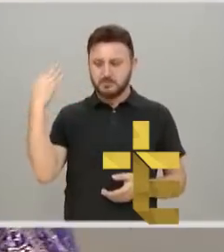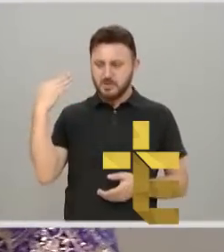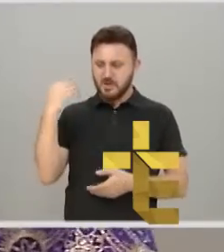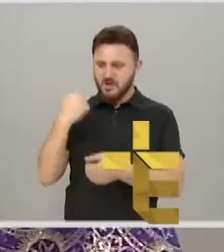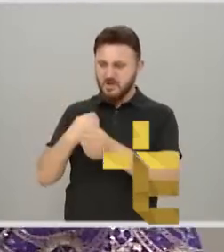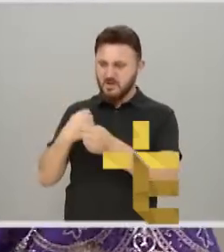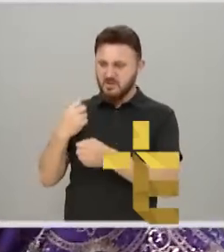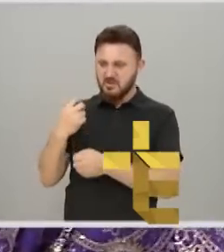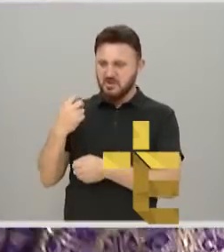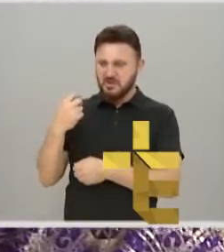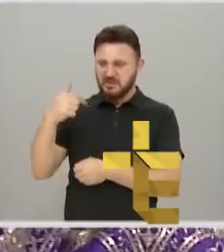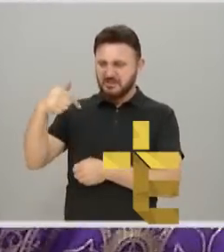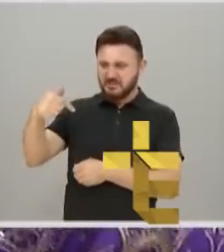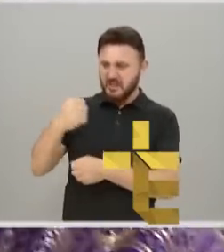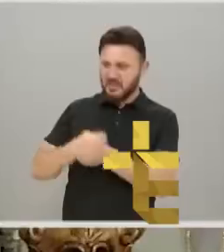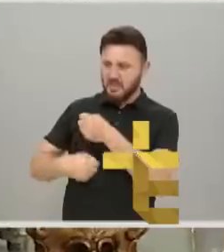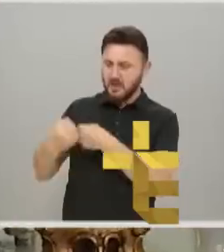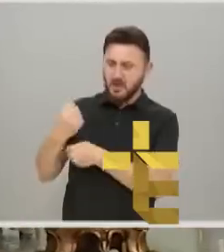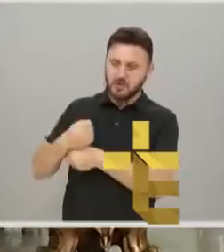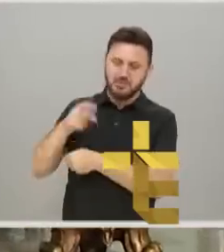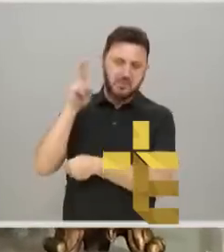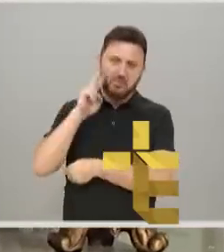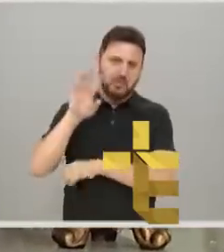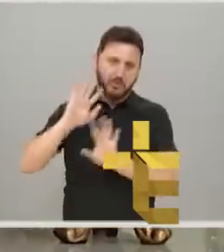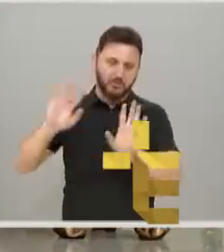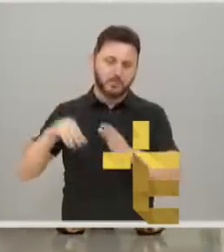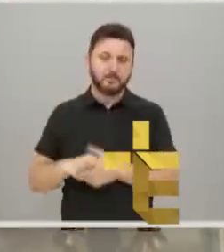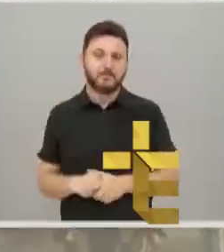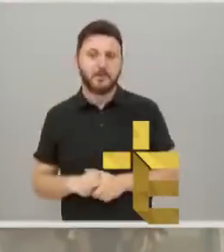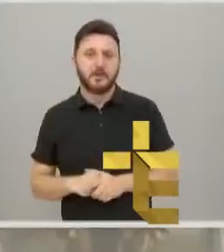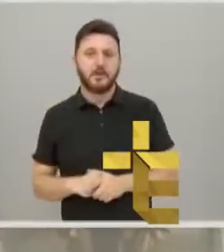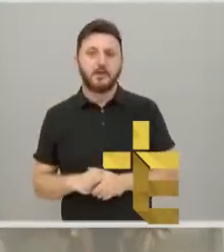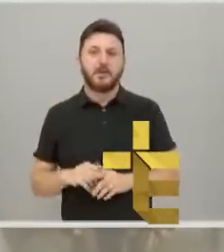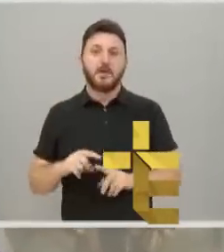talvez, mas foi